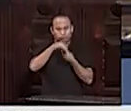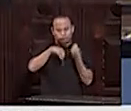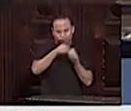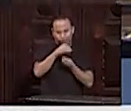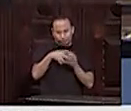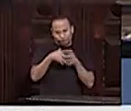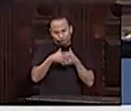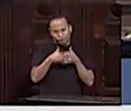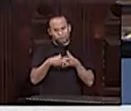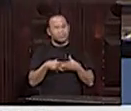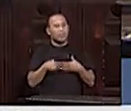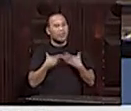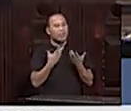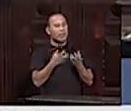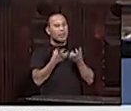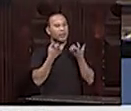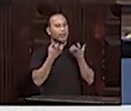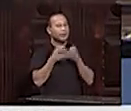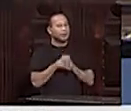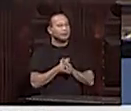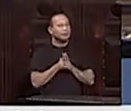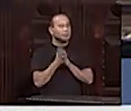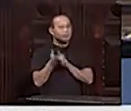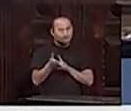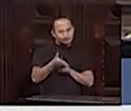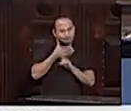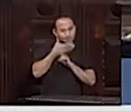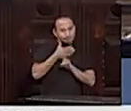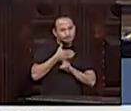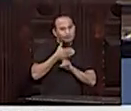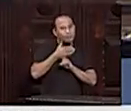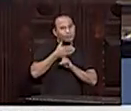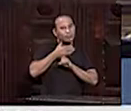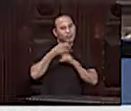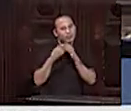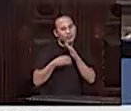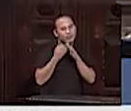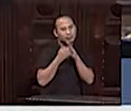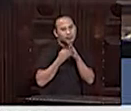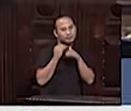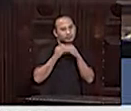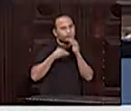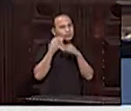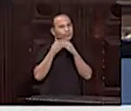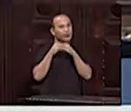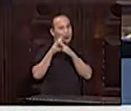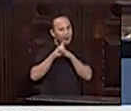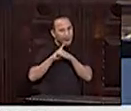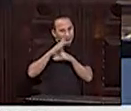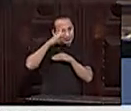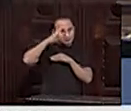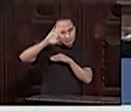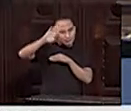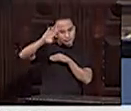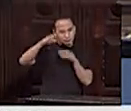misturada. Portanto, em defesa dos empresários que produzem, mas em defesa principalmente da